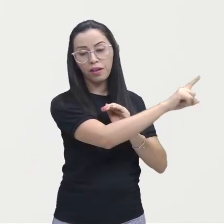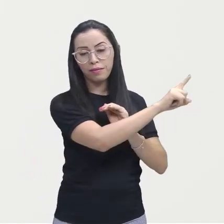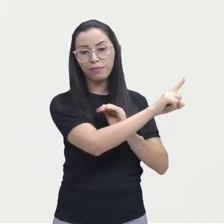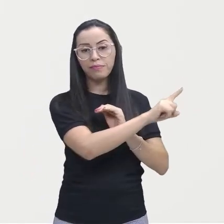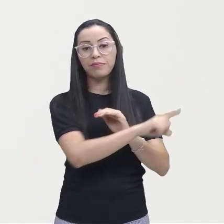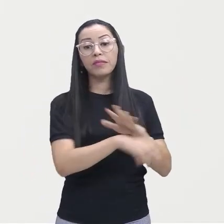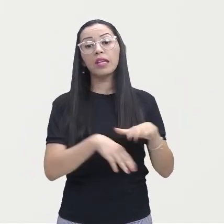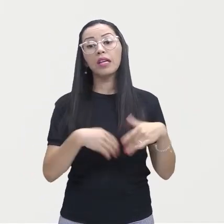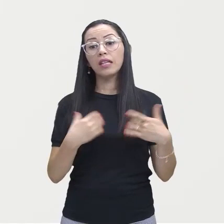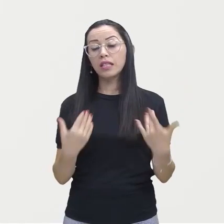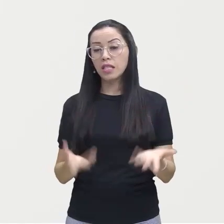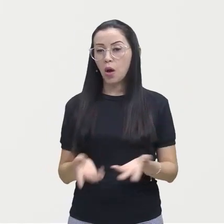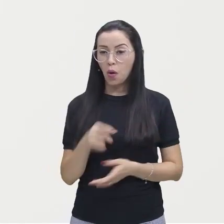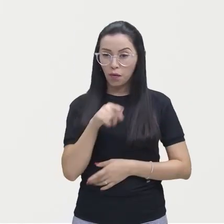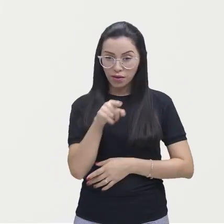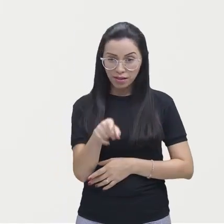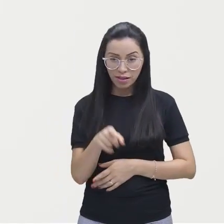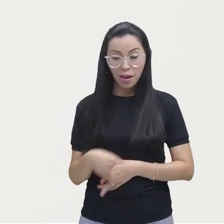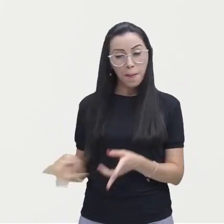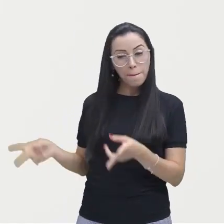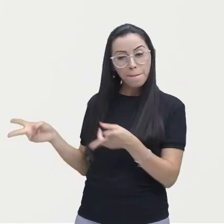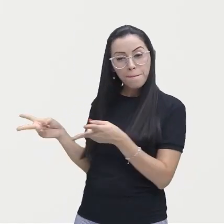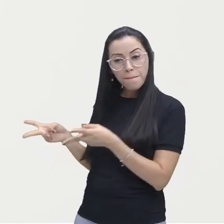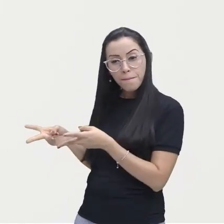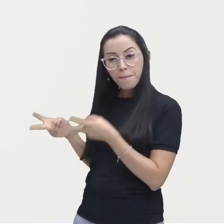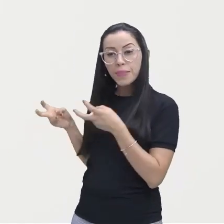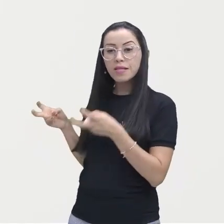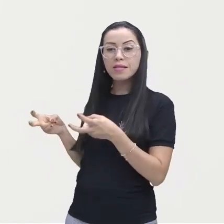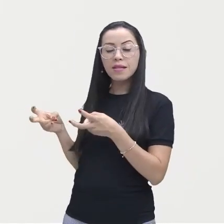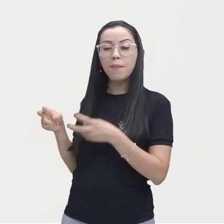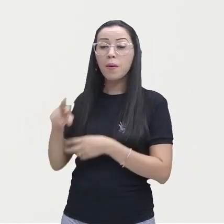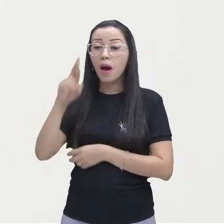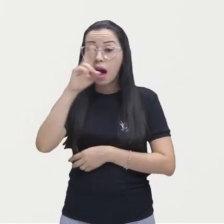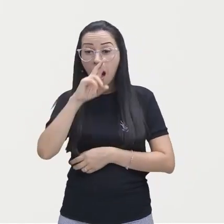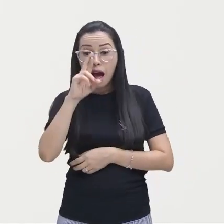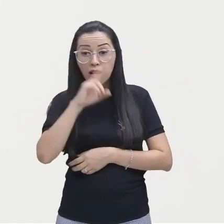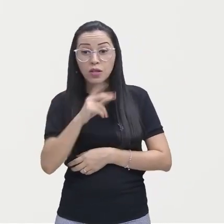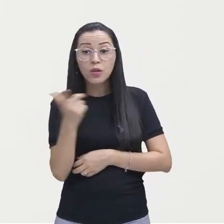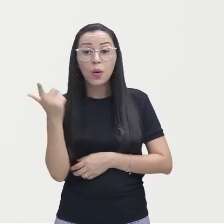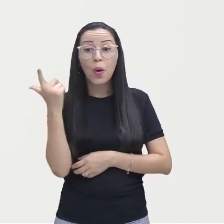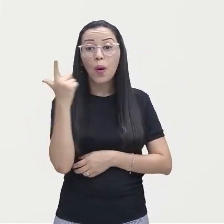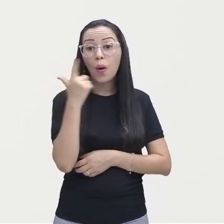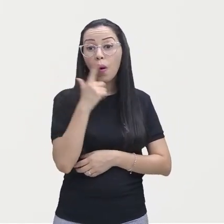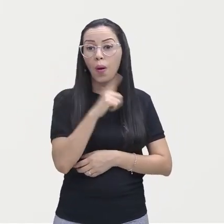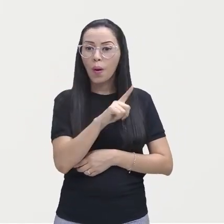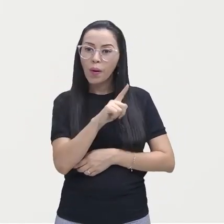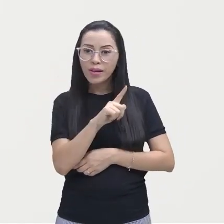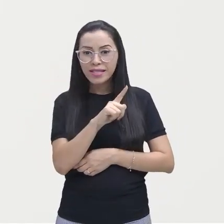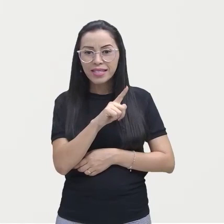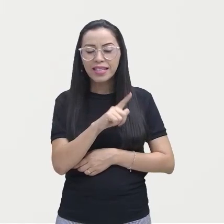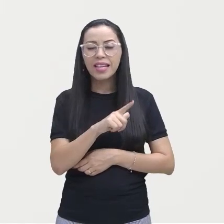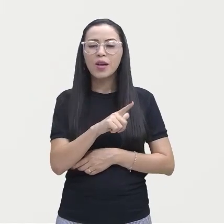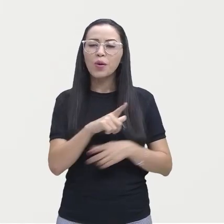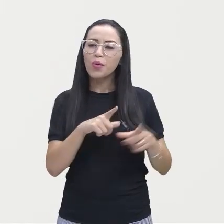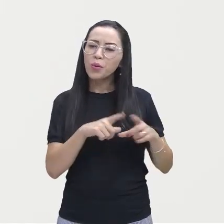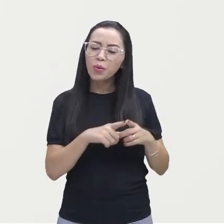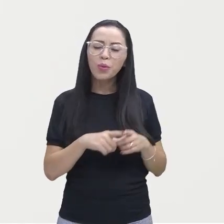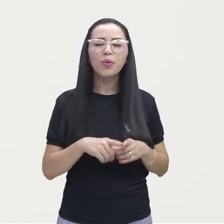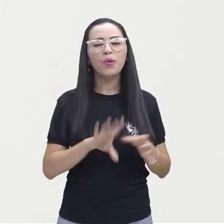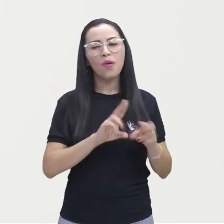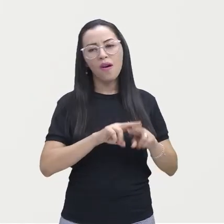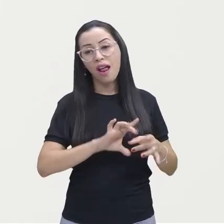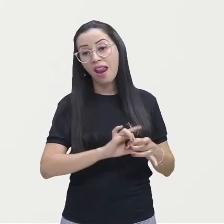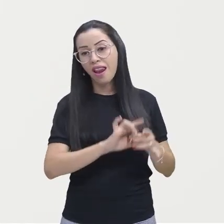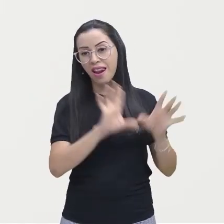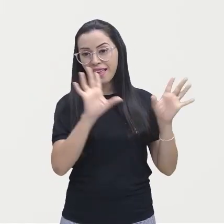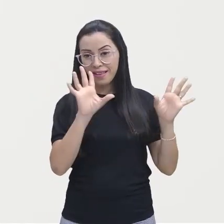Então, você percebeu aí que o ratinho conseguiu escapar. Que legal, né, gente? Que alívio. Mas que